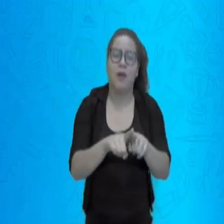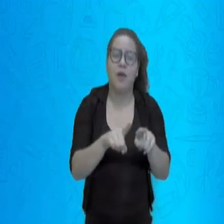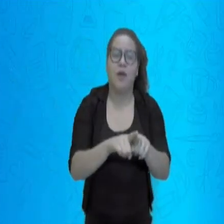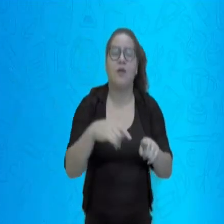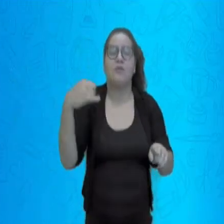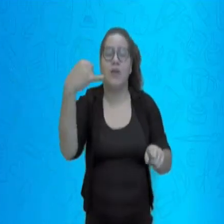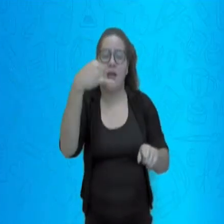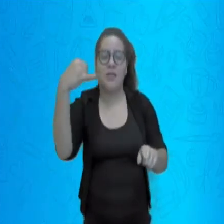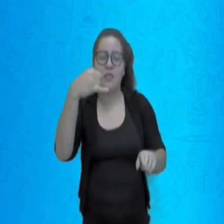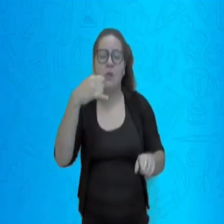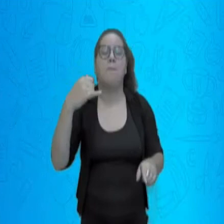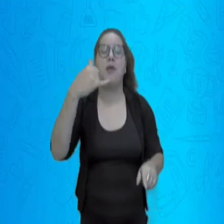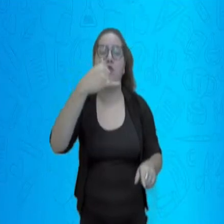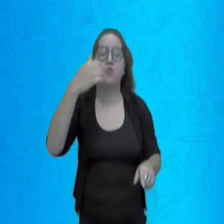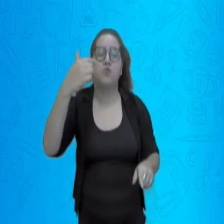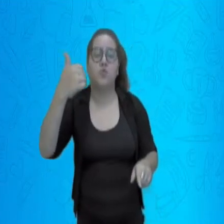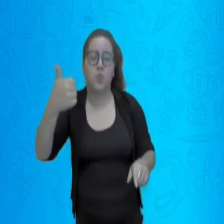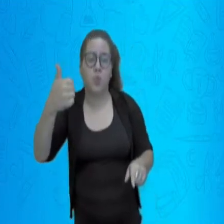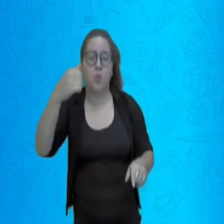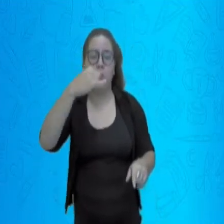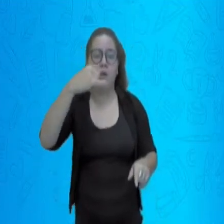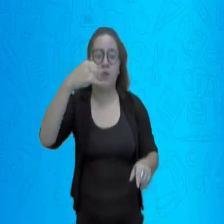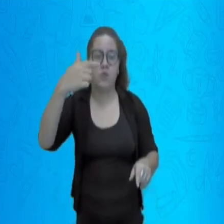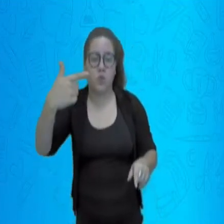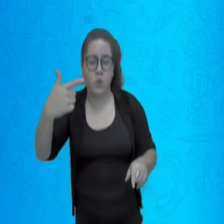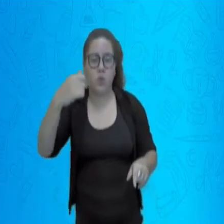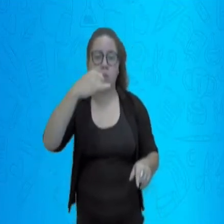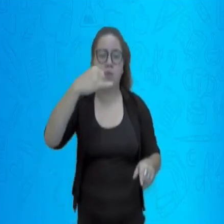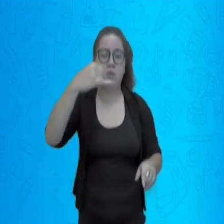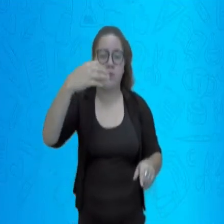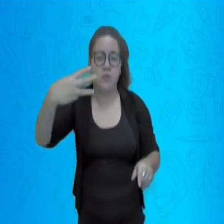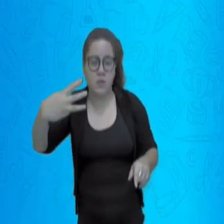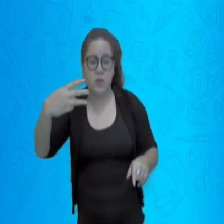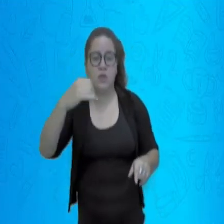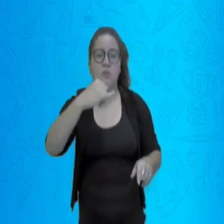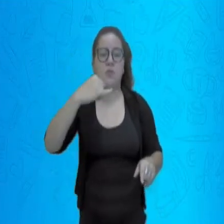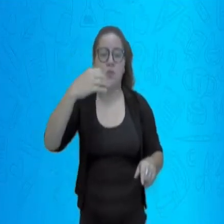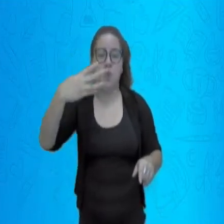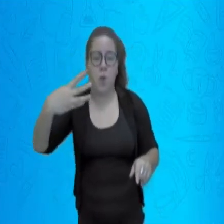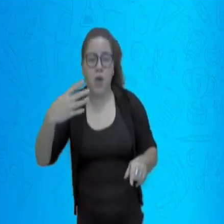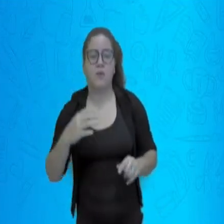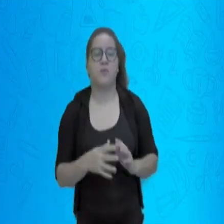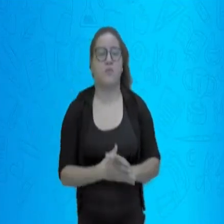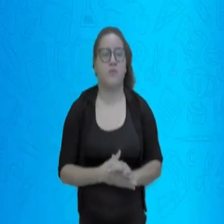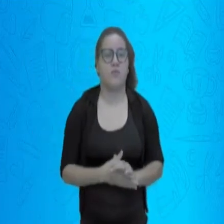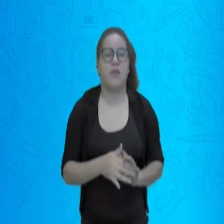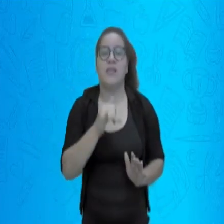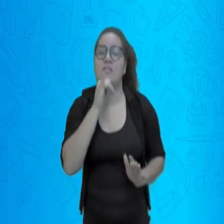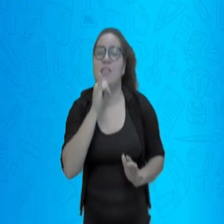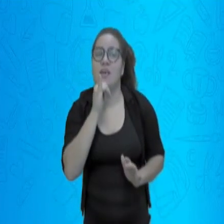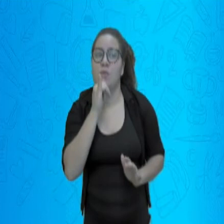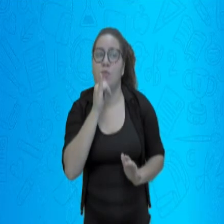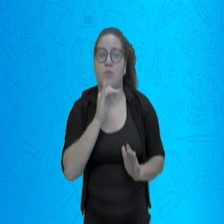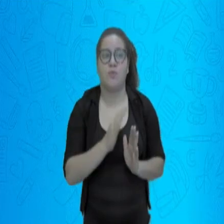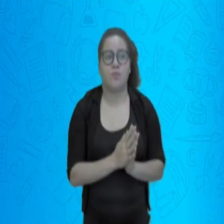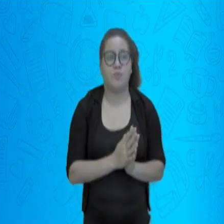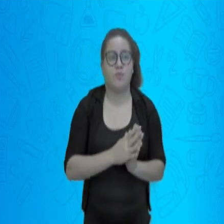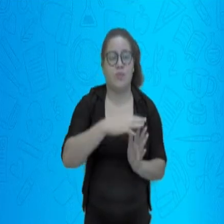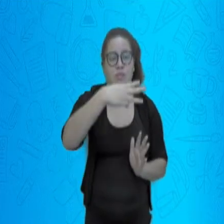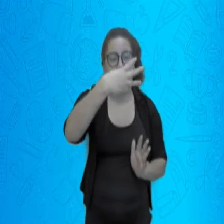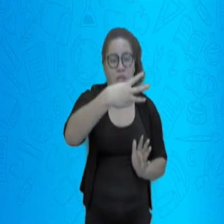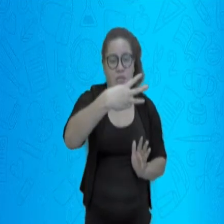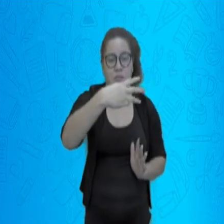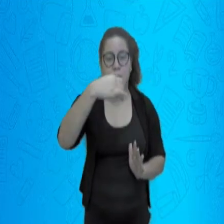1, menos 2, menos 3, menos 4, tá? Então, aqui nós temos um exemplo, ó, 3 menos